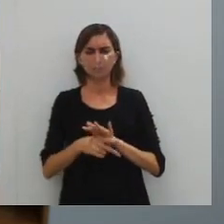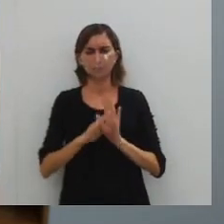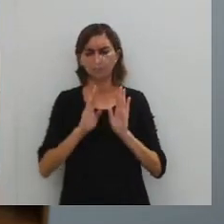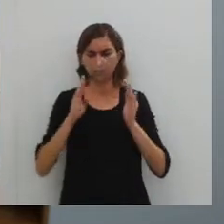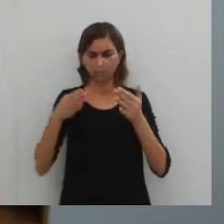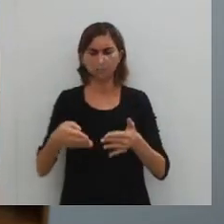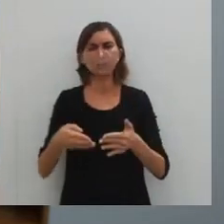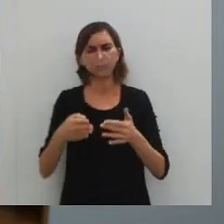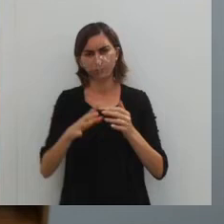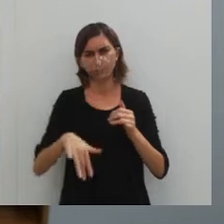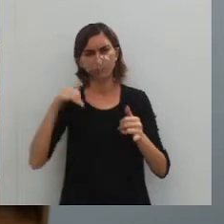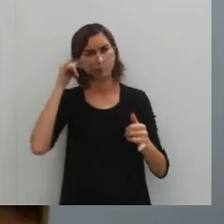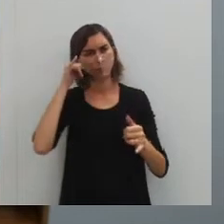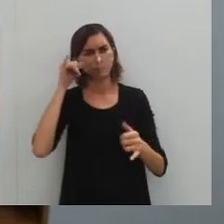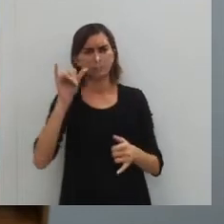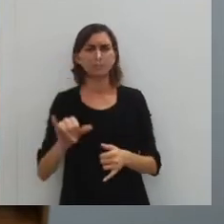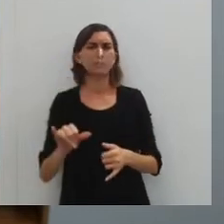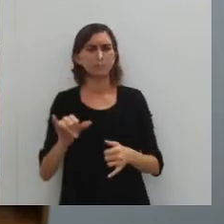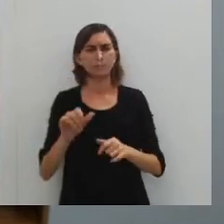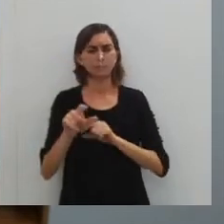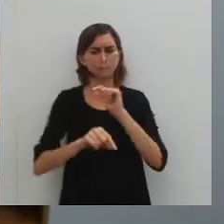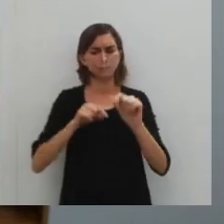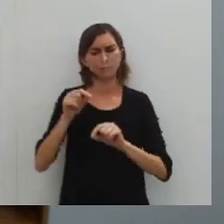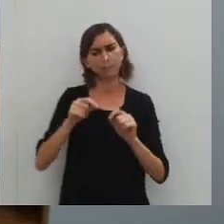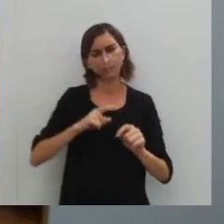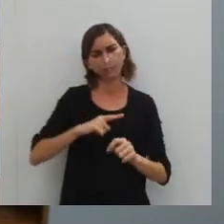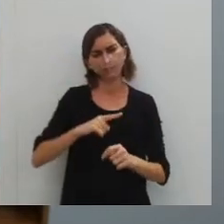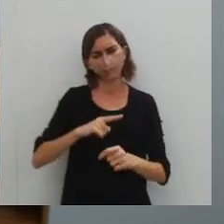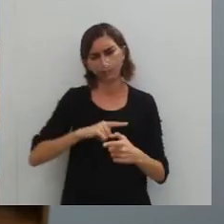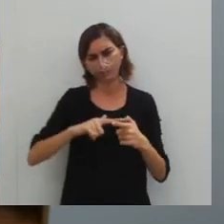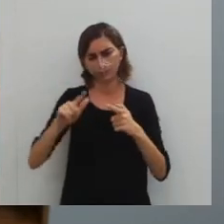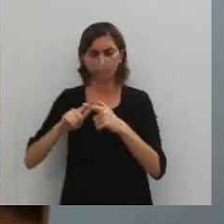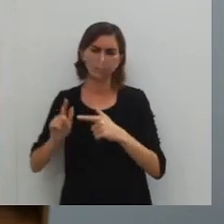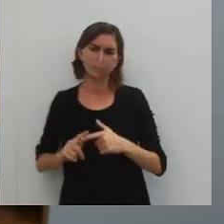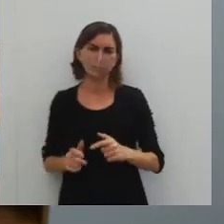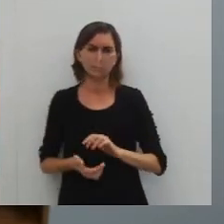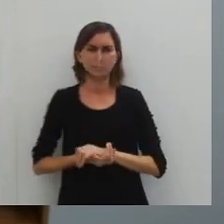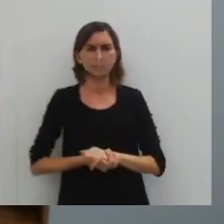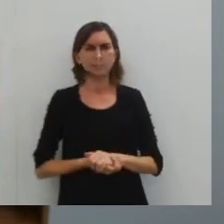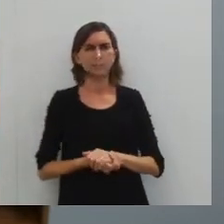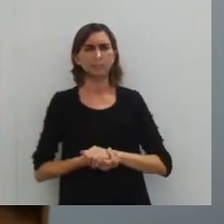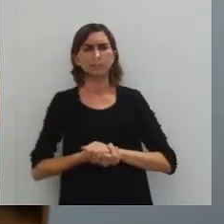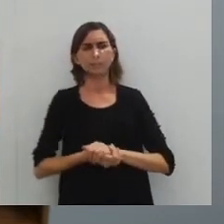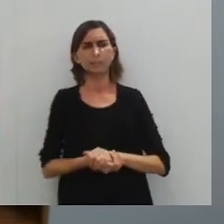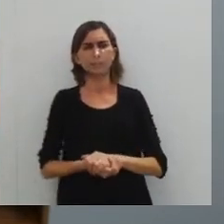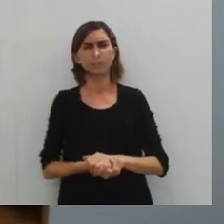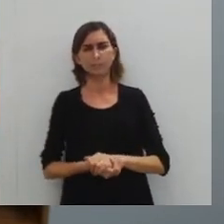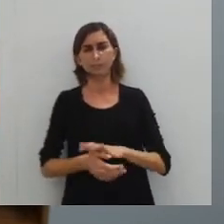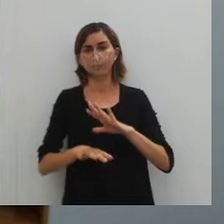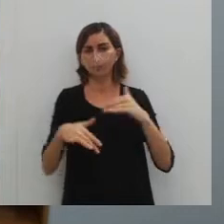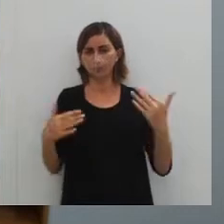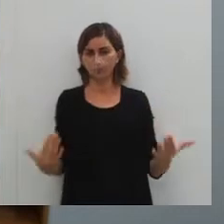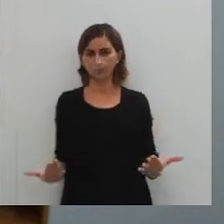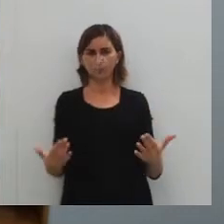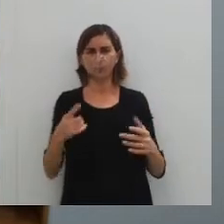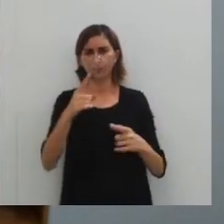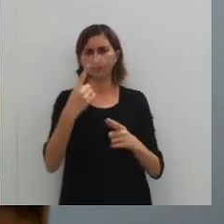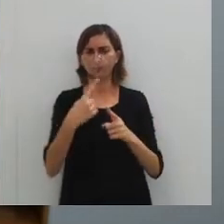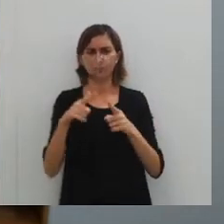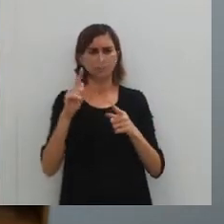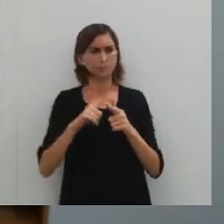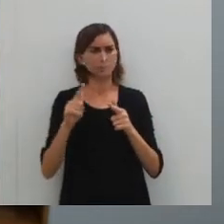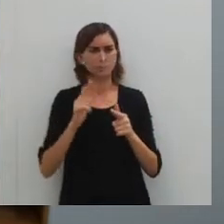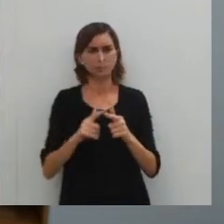para evitar que tivéssemos esses problemas. Então, um dos